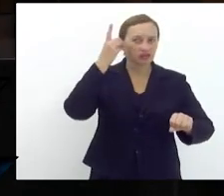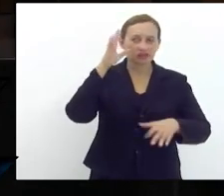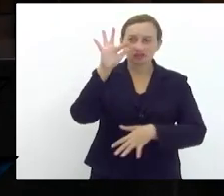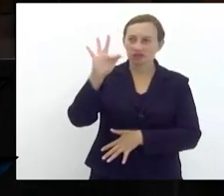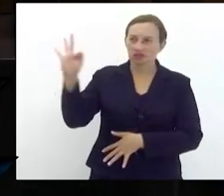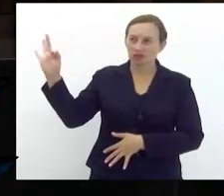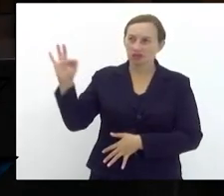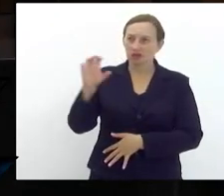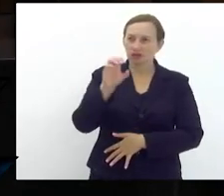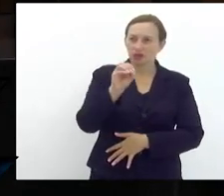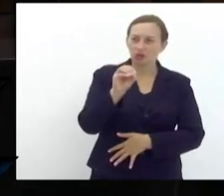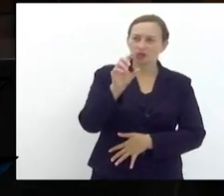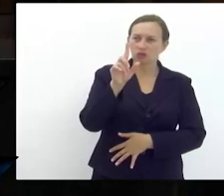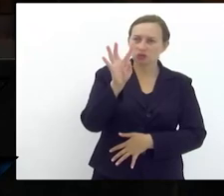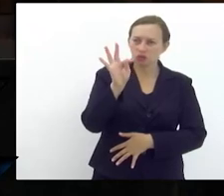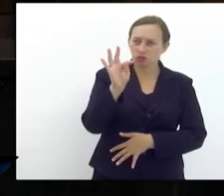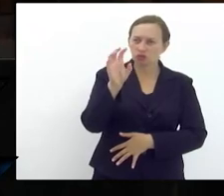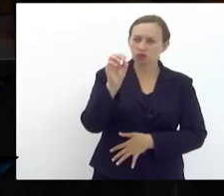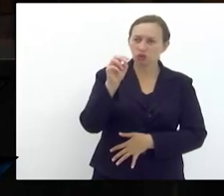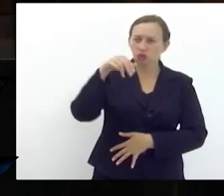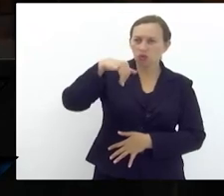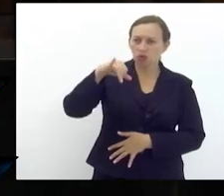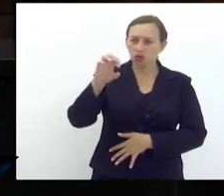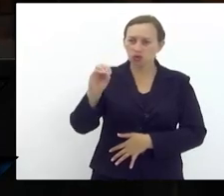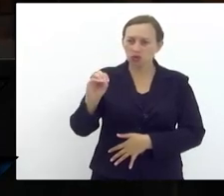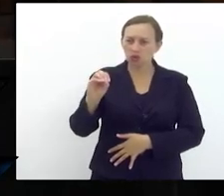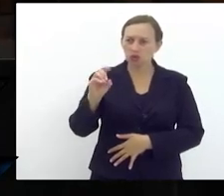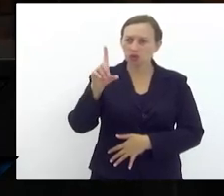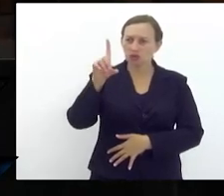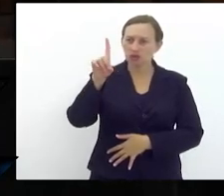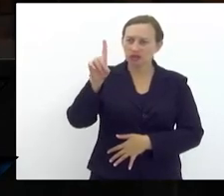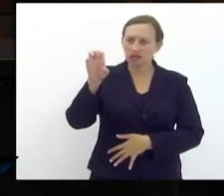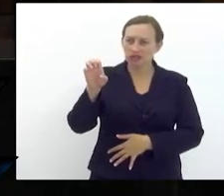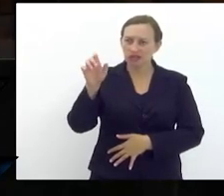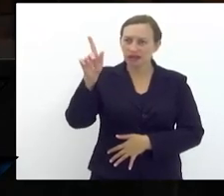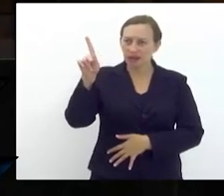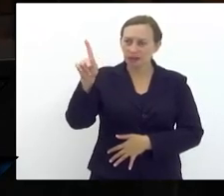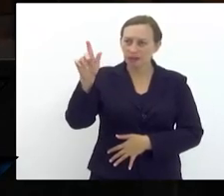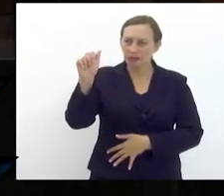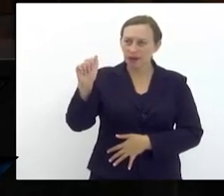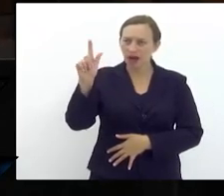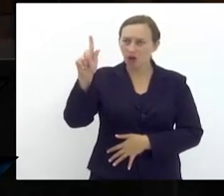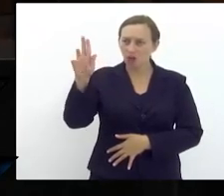Otoni de Paula que é meu filho